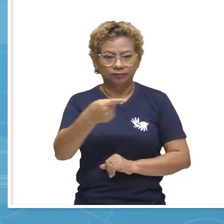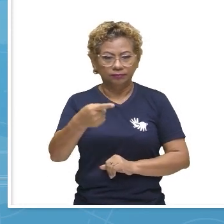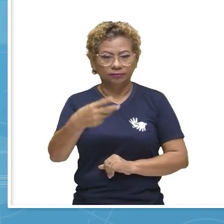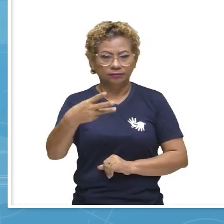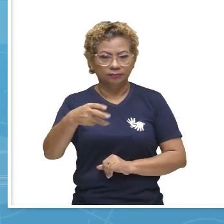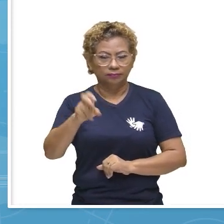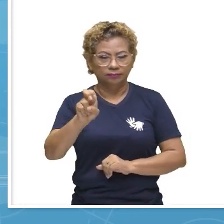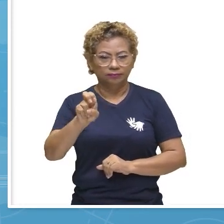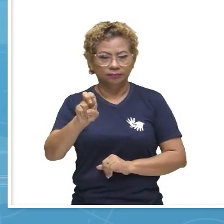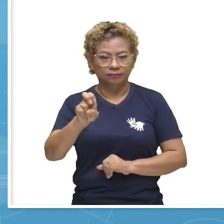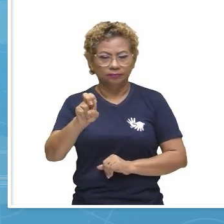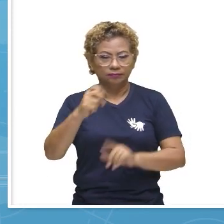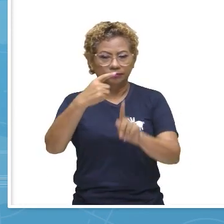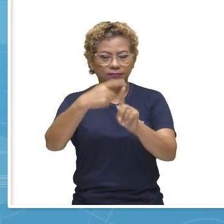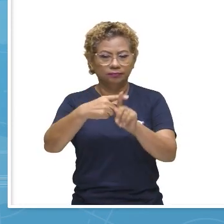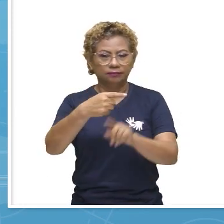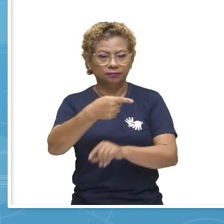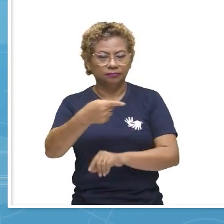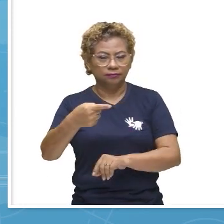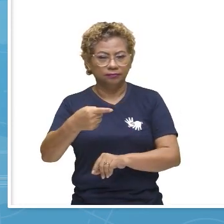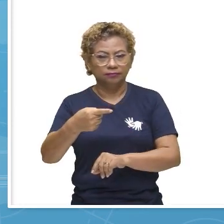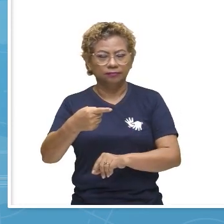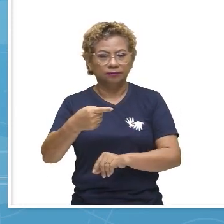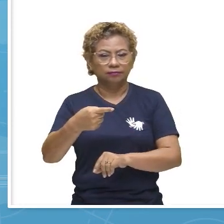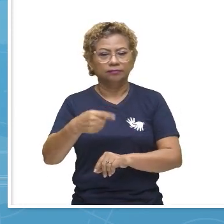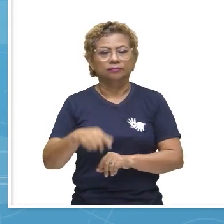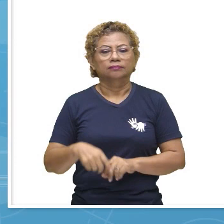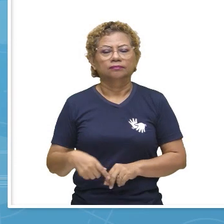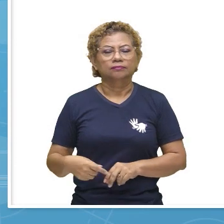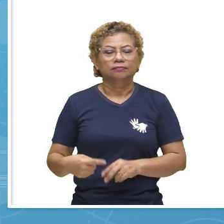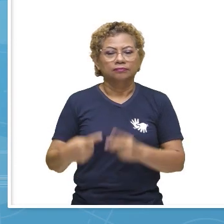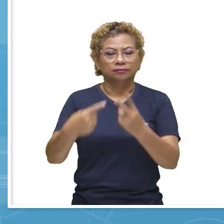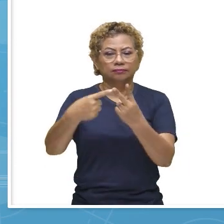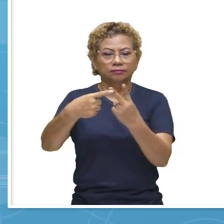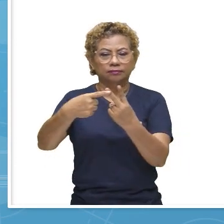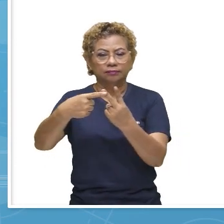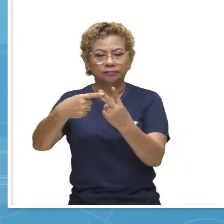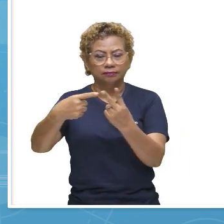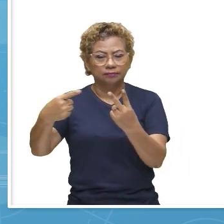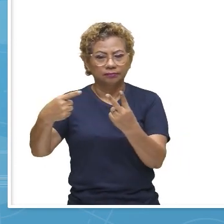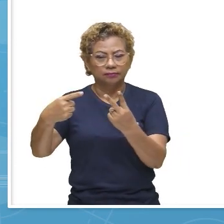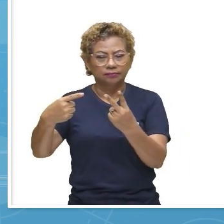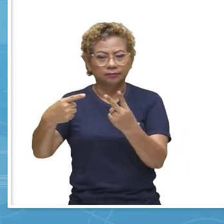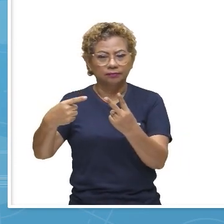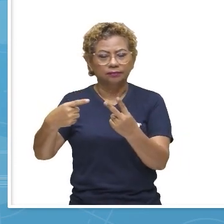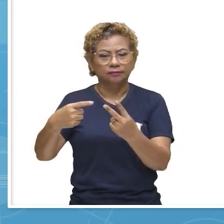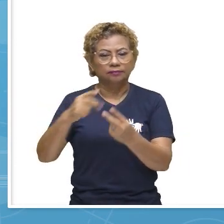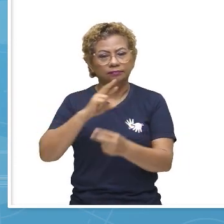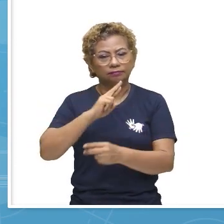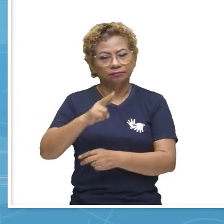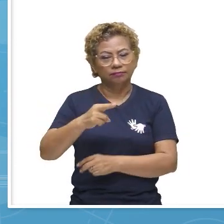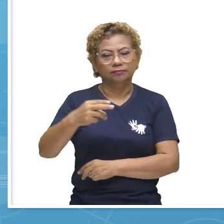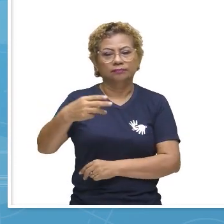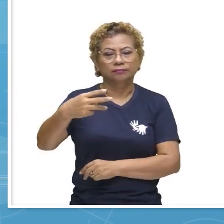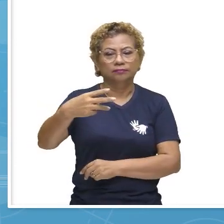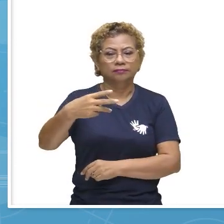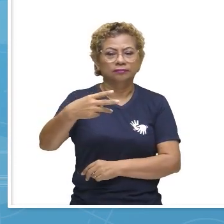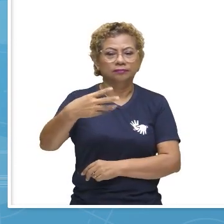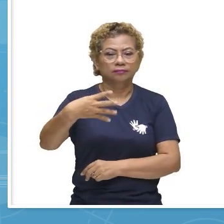35, mais ou menos, raiz quadrada de 2025 é 45,